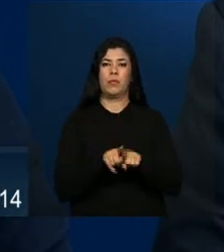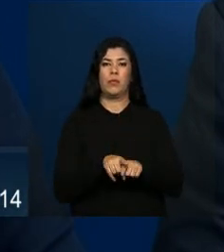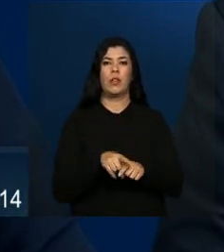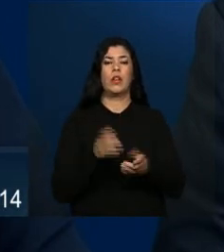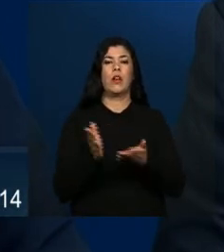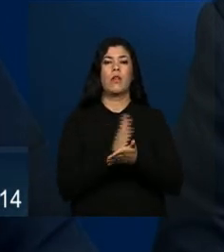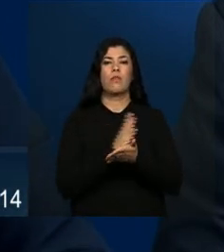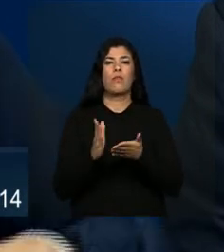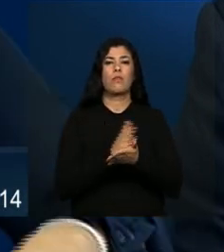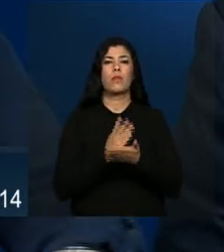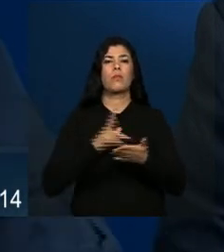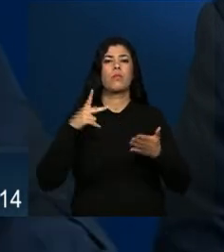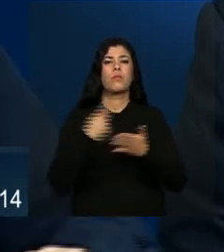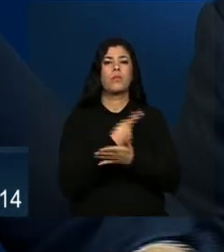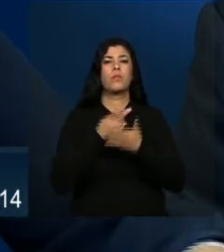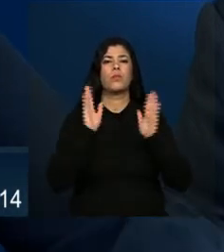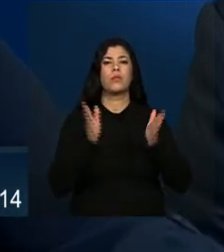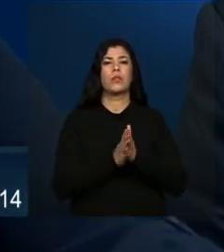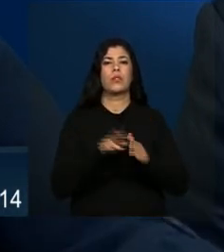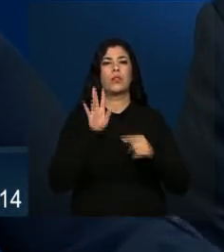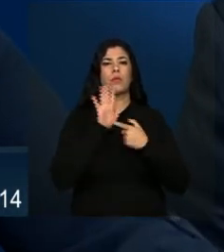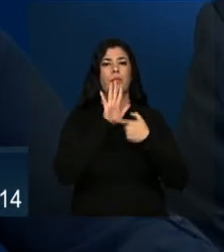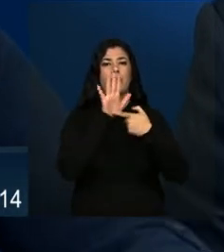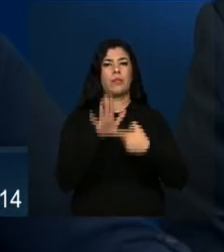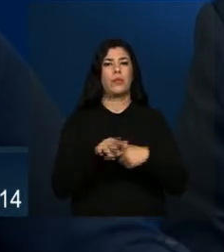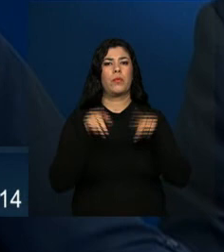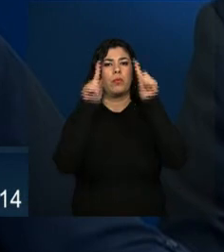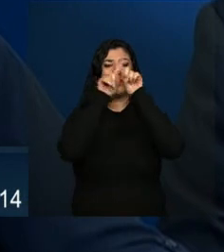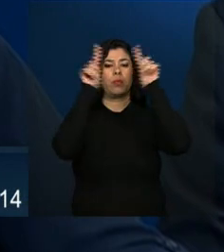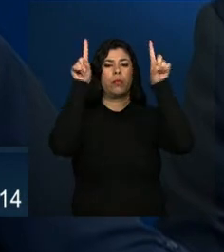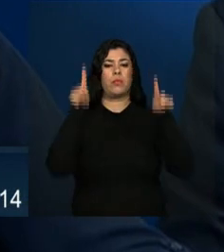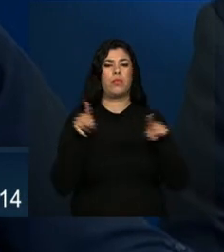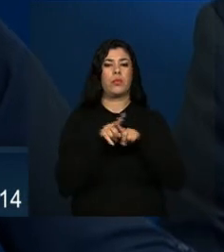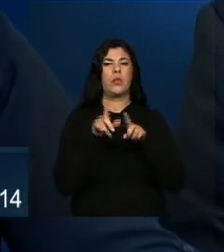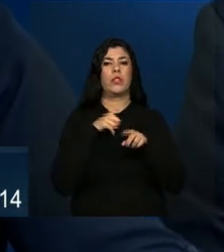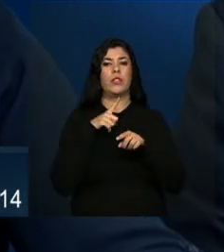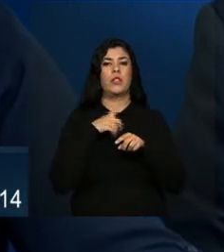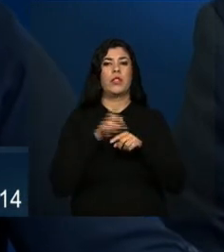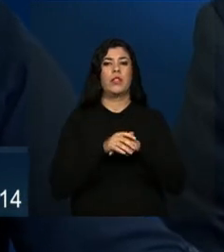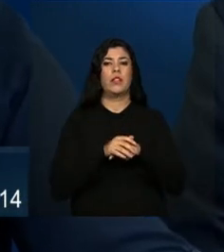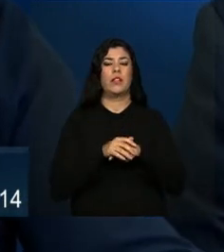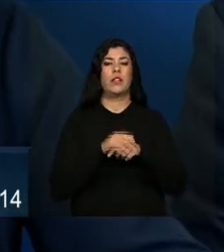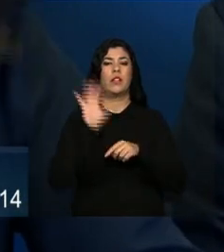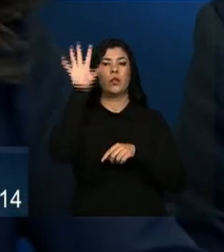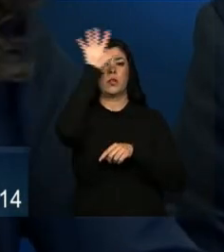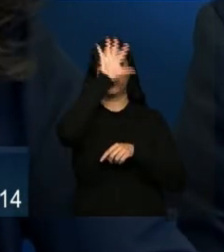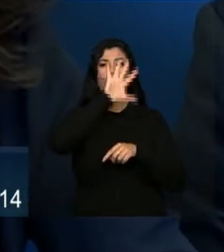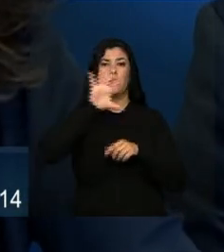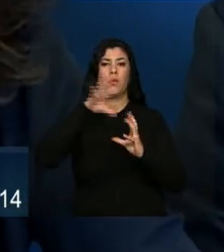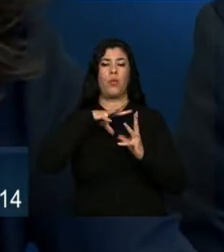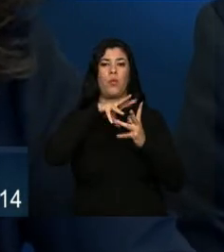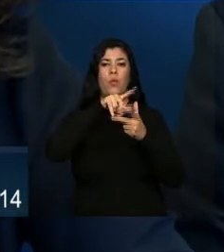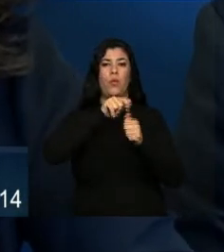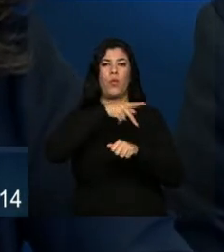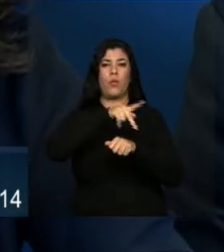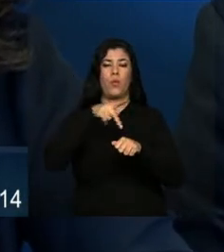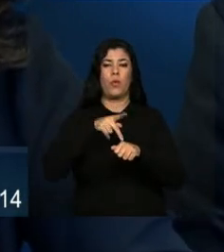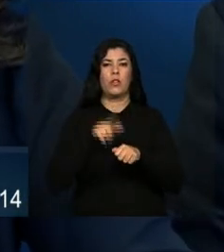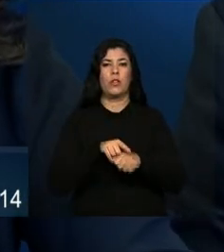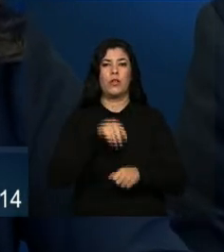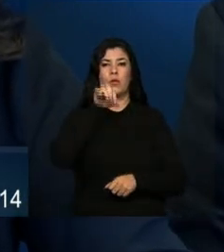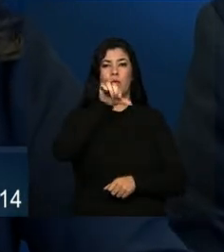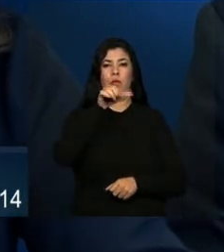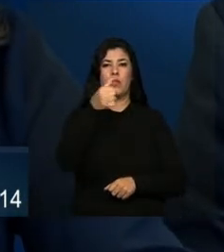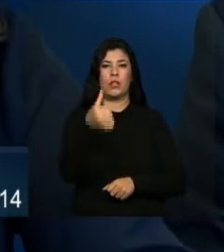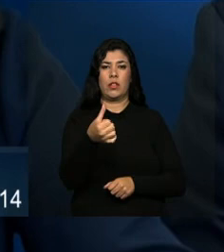restauradas e aqui tão quadro detalhado das redes internacionais 91 averiguações que